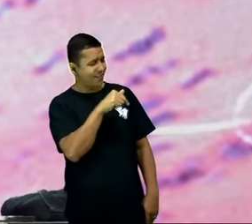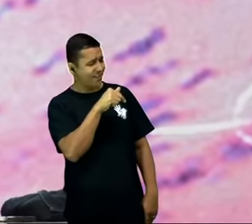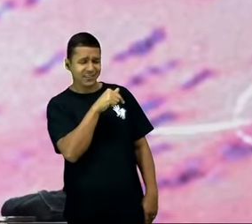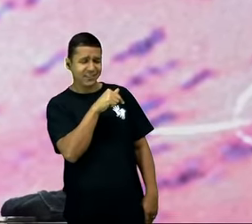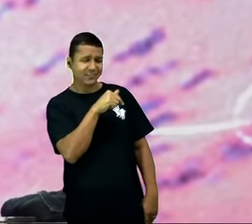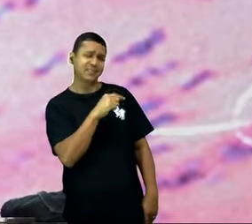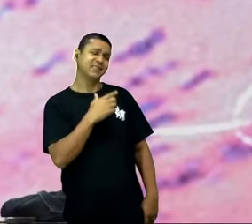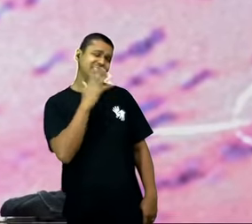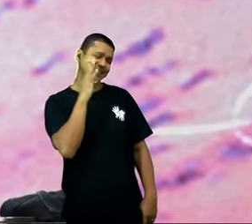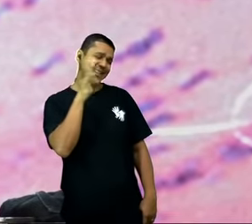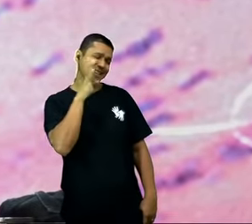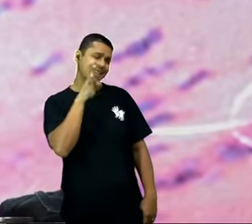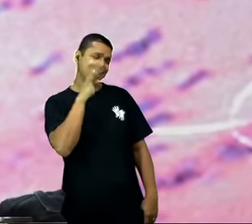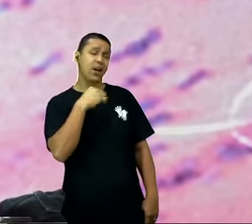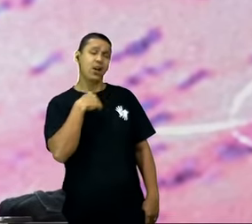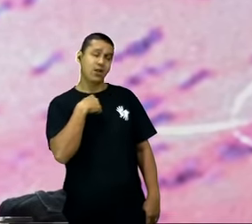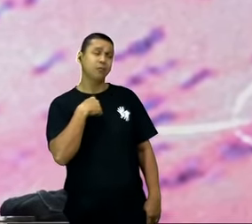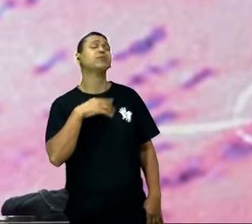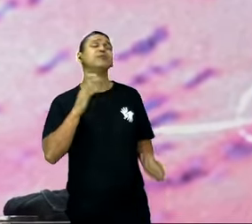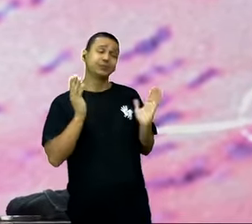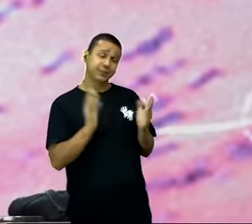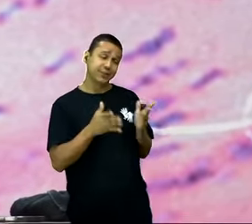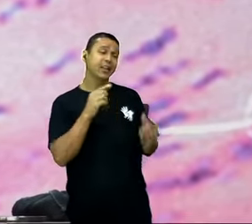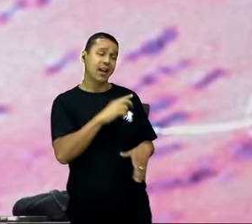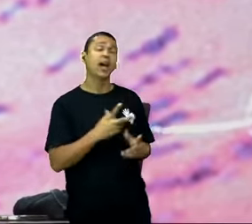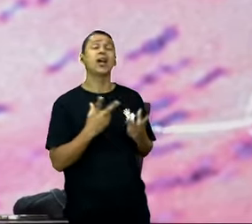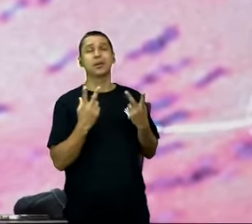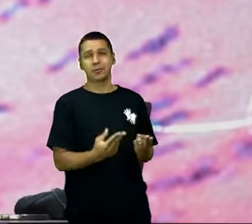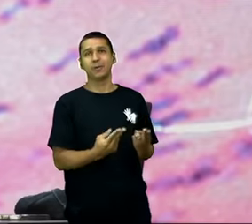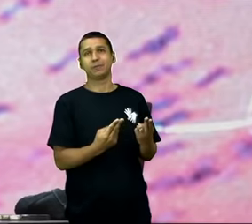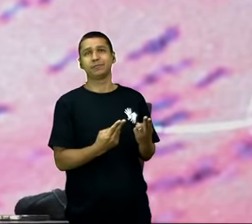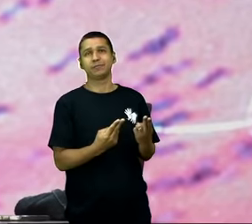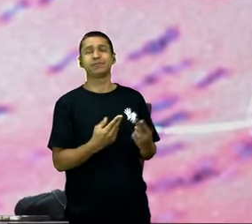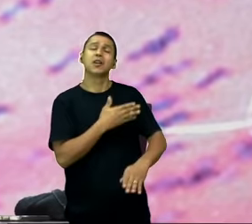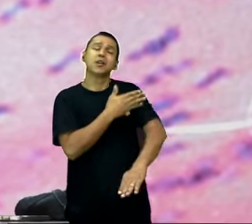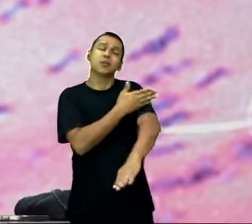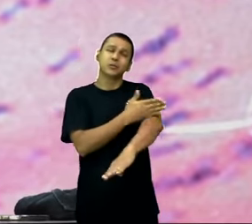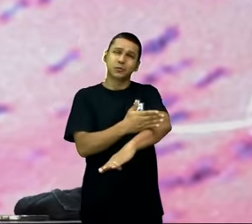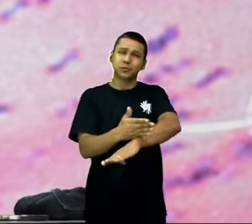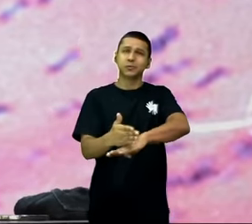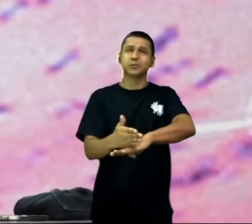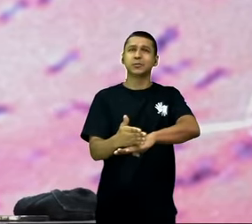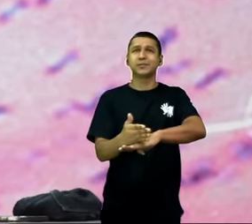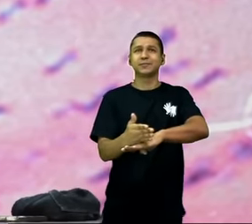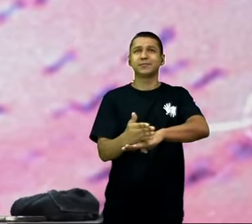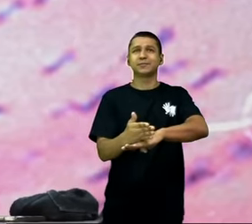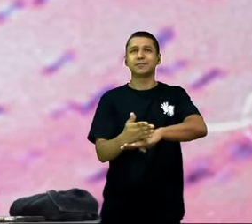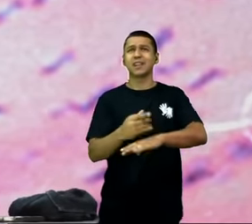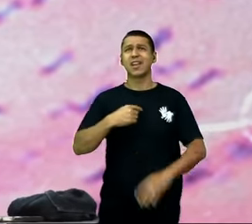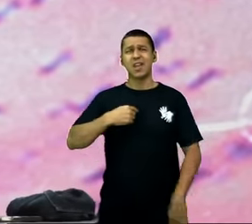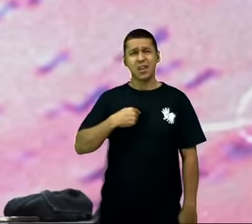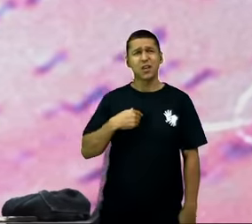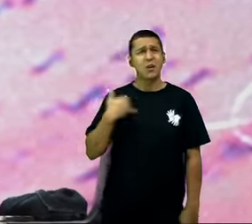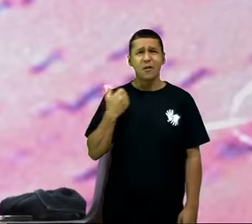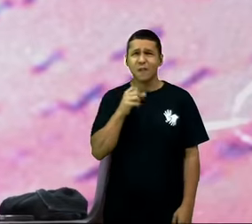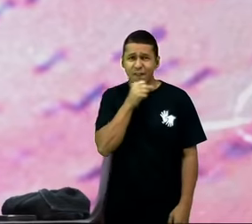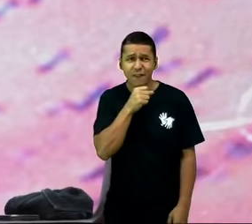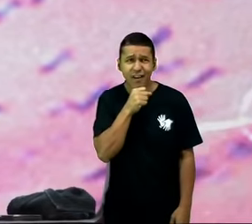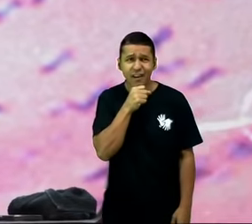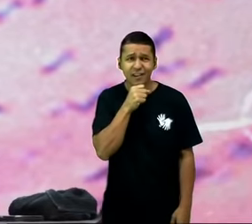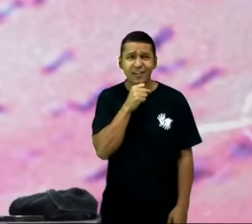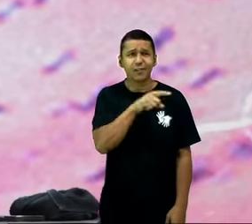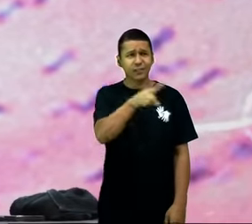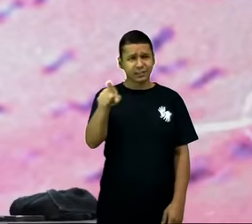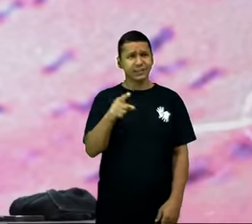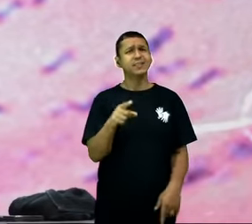Joselene. Já fui assim. A gente vai se acostumando, né? Faz sentido ou eu que já estou me achando velho demais? Levante a mão. Alguém já passou por